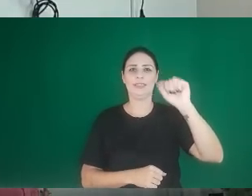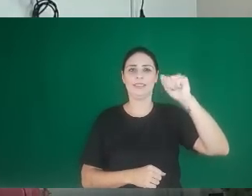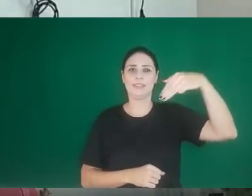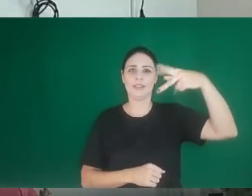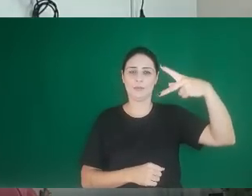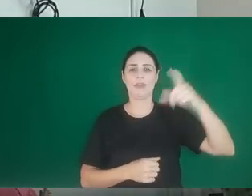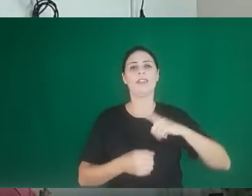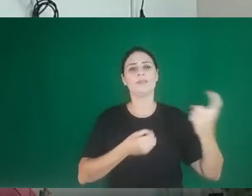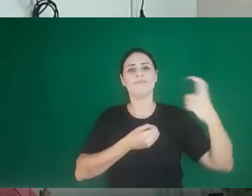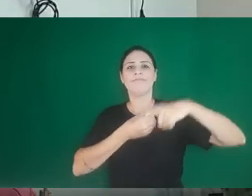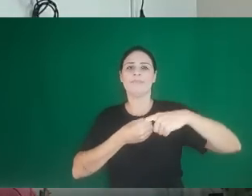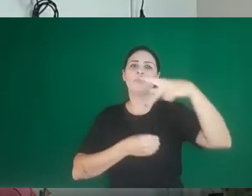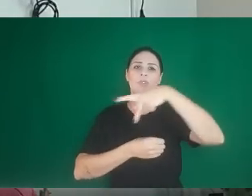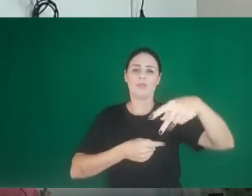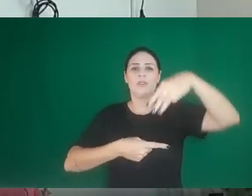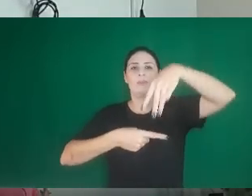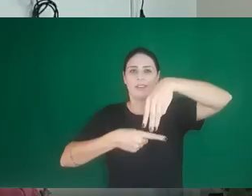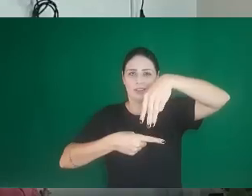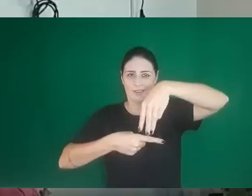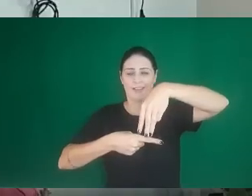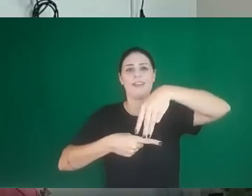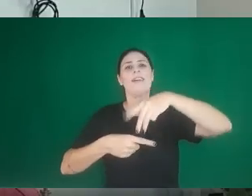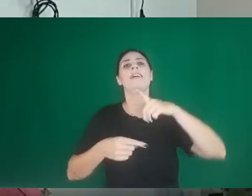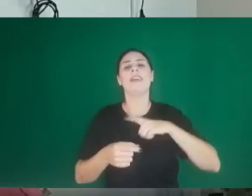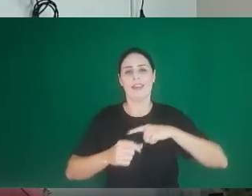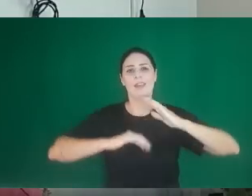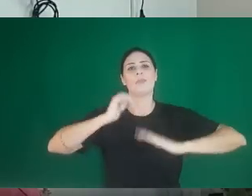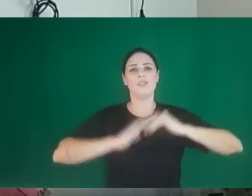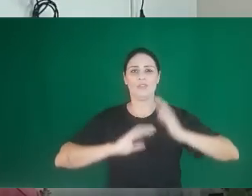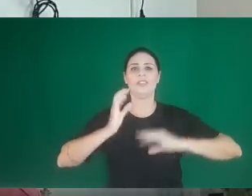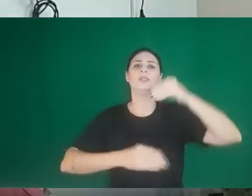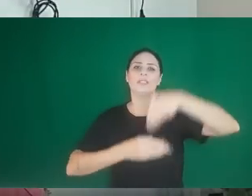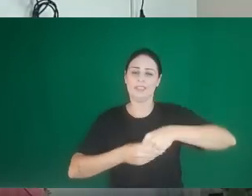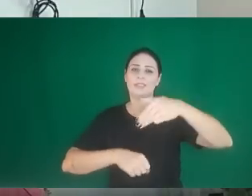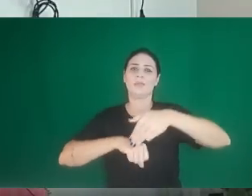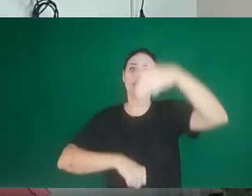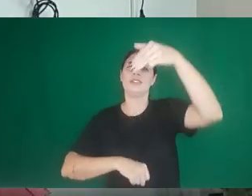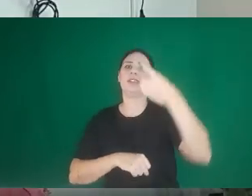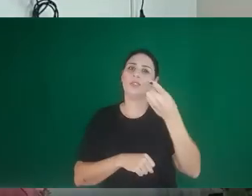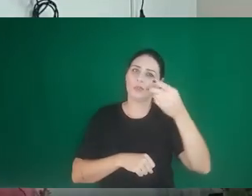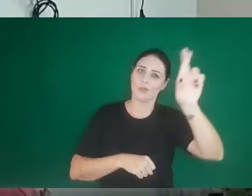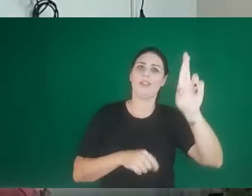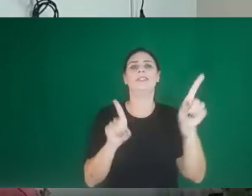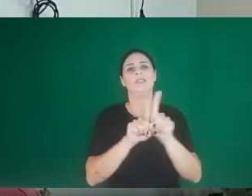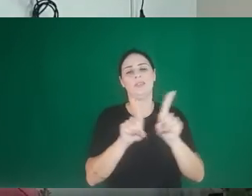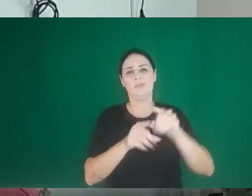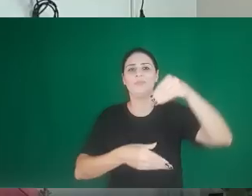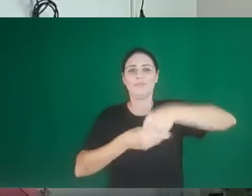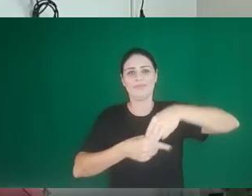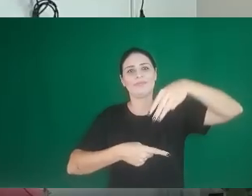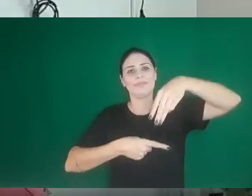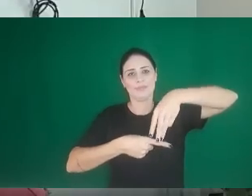professora associada pela Universidade de Maringá, membro do corpo docente do mestrado e doutorado também pela Universidade Estadual